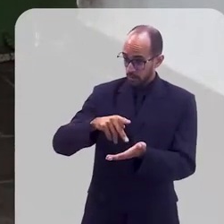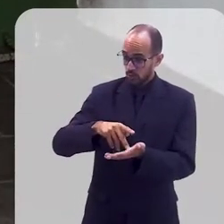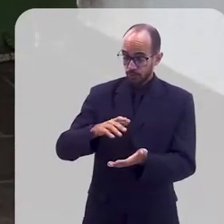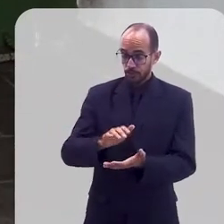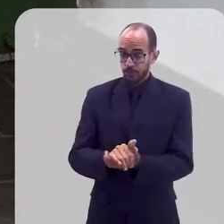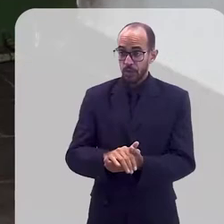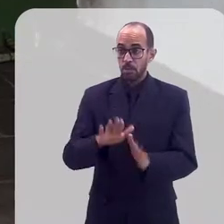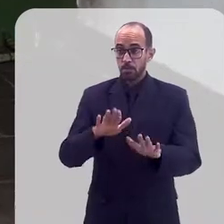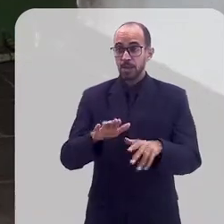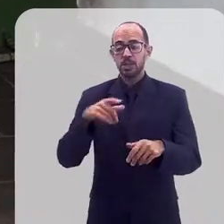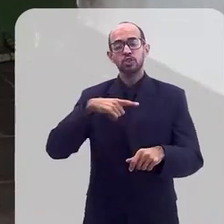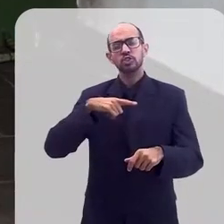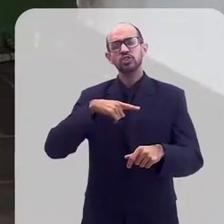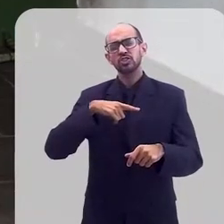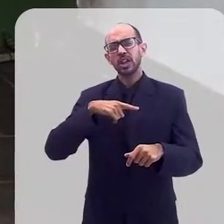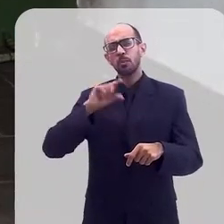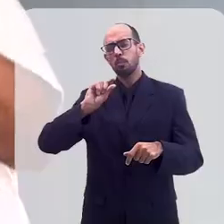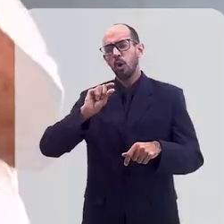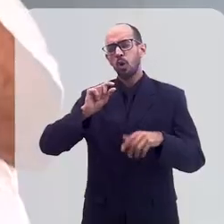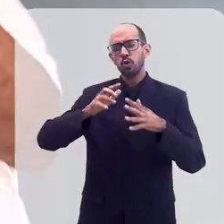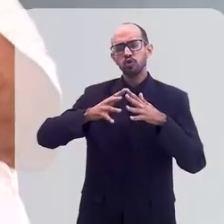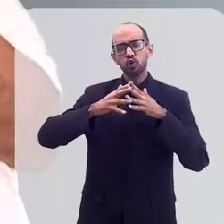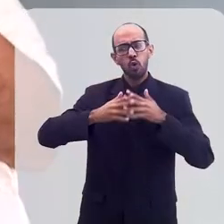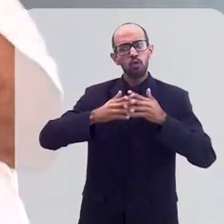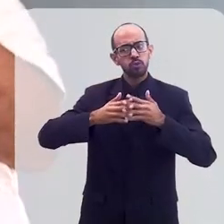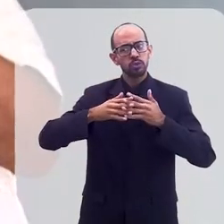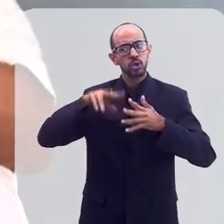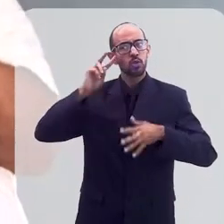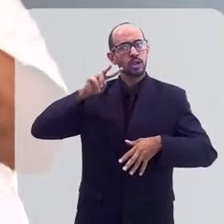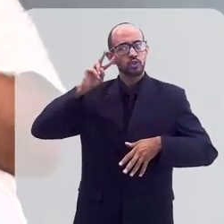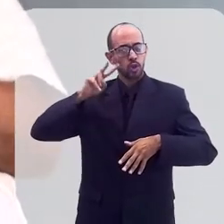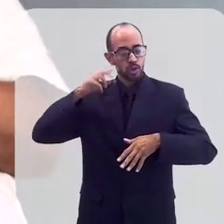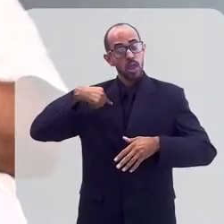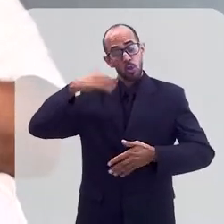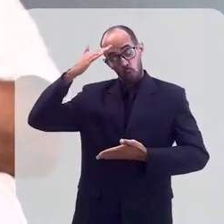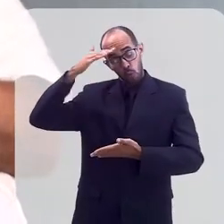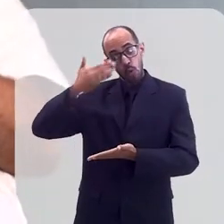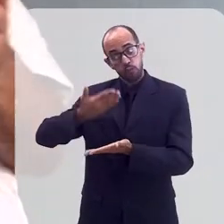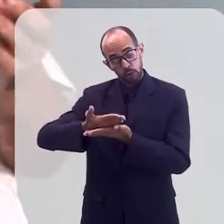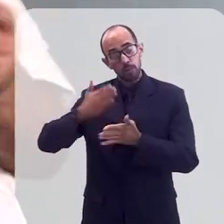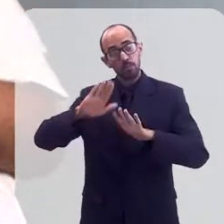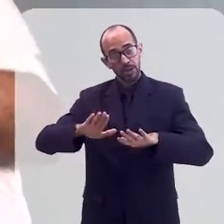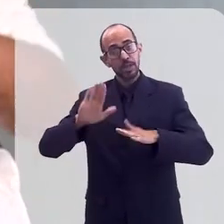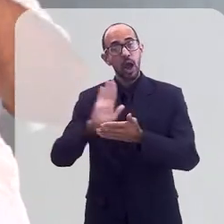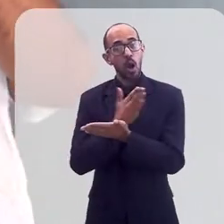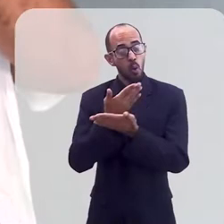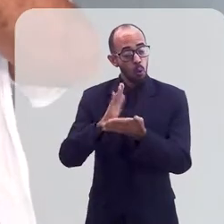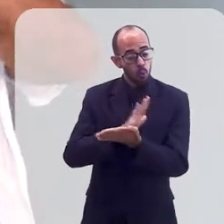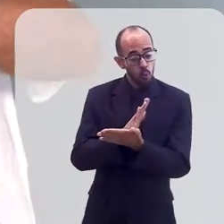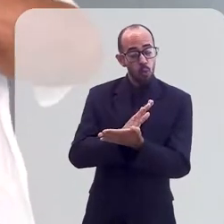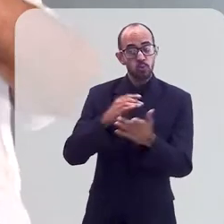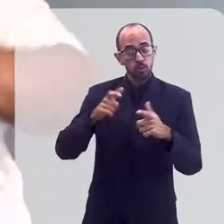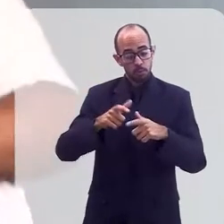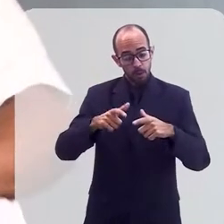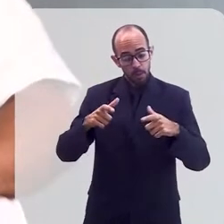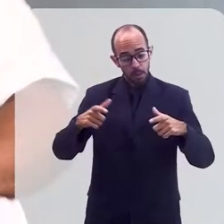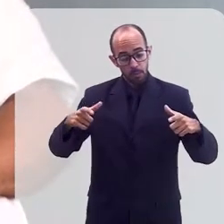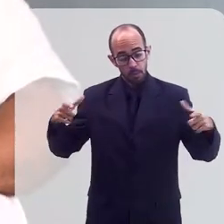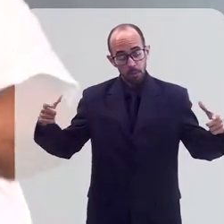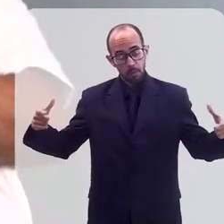né? Eu confio plenamente nessa parte da história. Mas tem movimentos